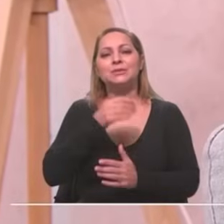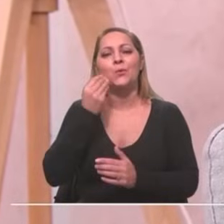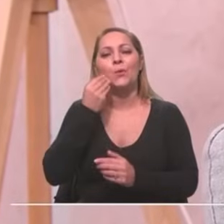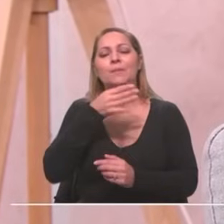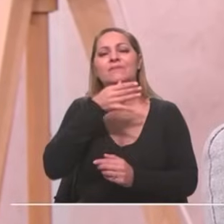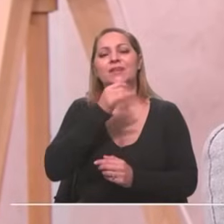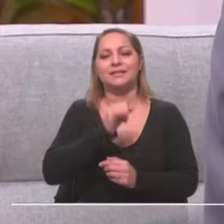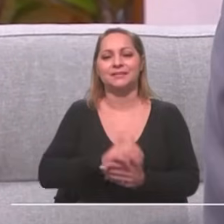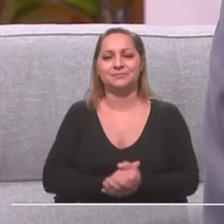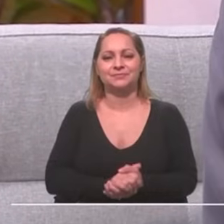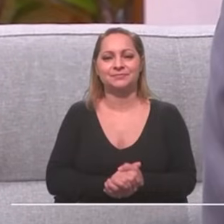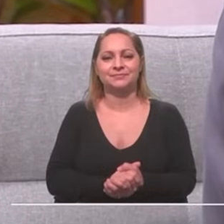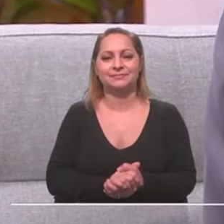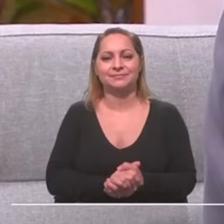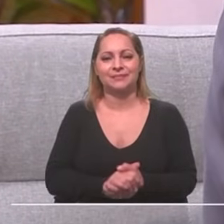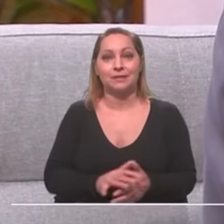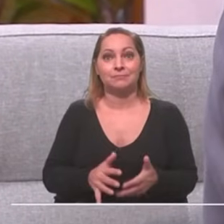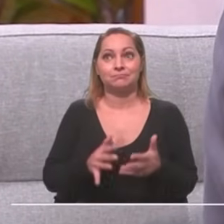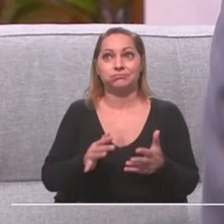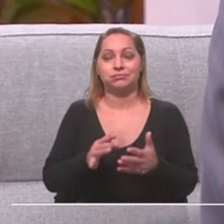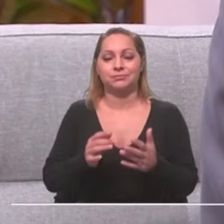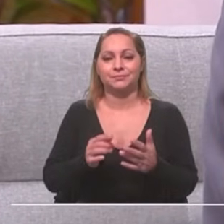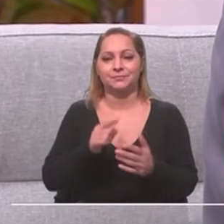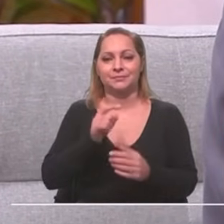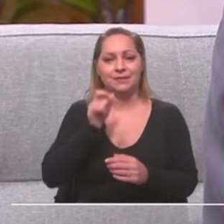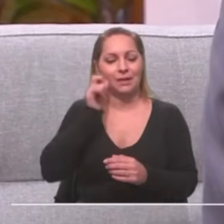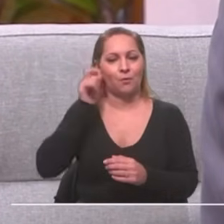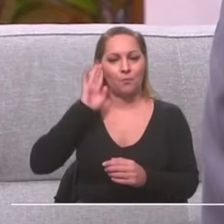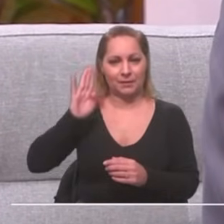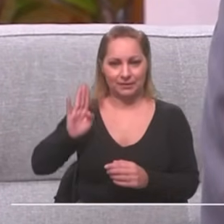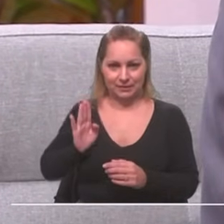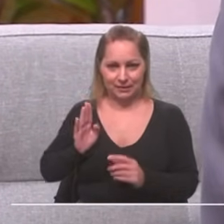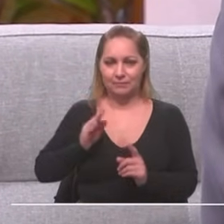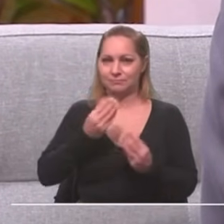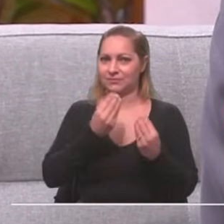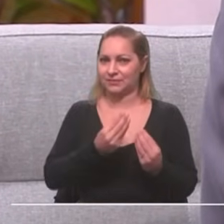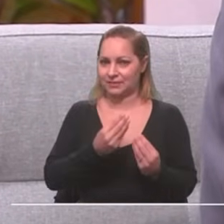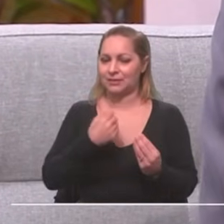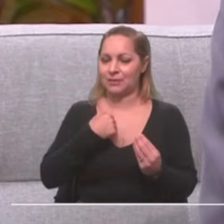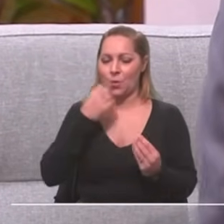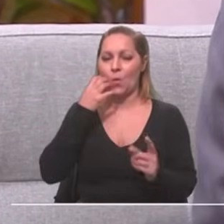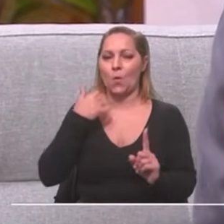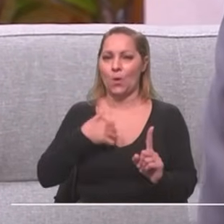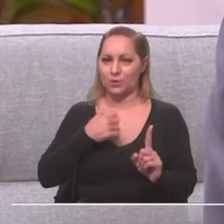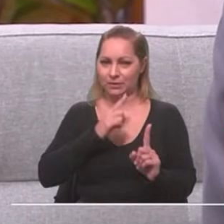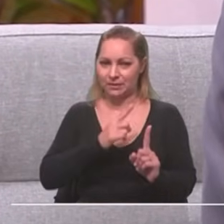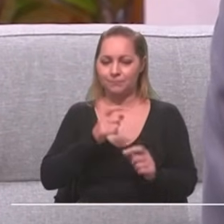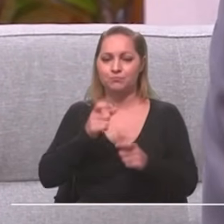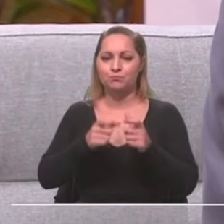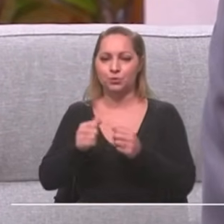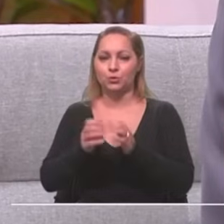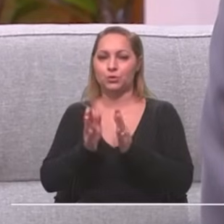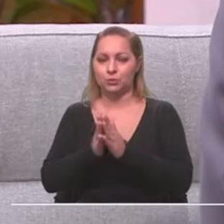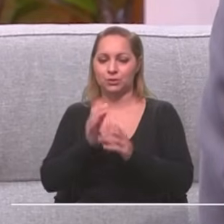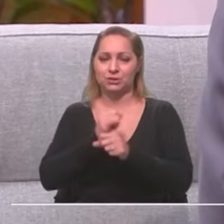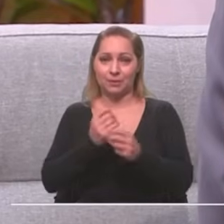é... Como é que eu defino? É um excelente militar, tenho mesmo muito orgulho nele. E com toda a gente que ele trabalha, também o sente